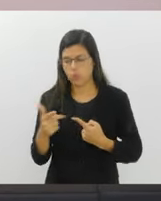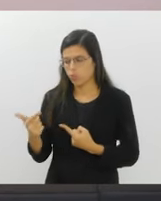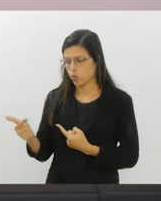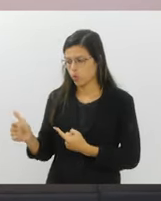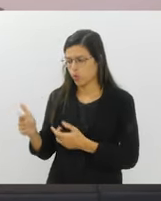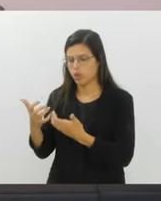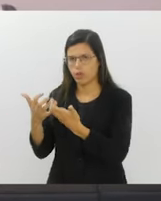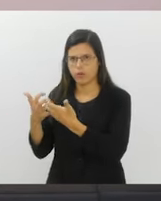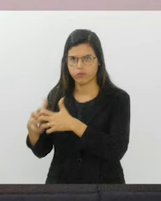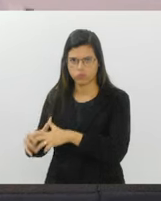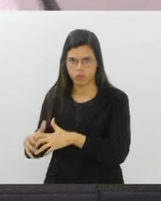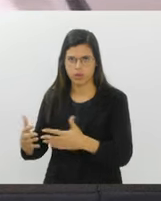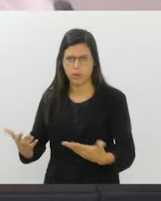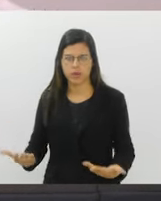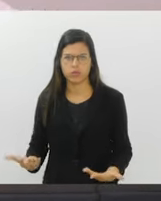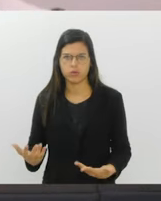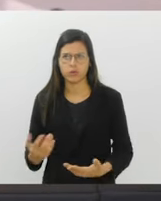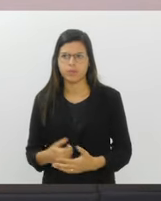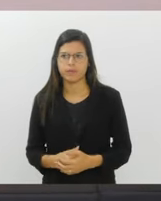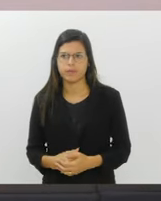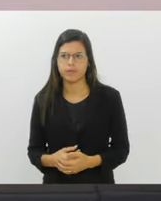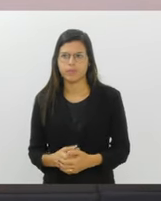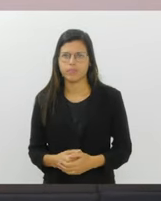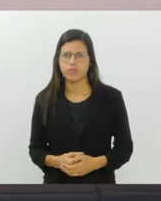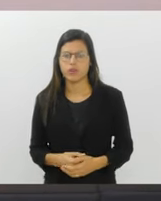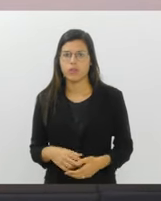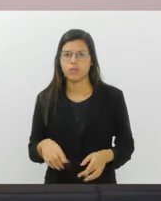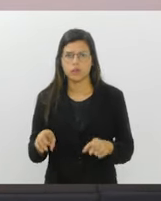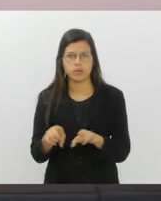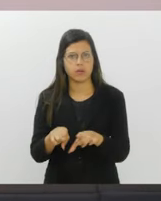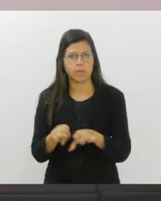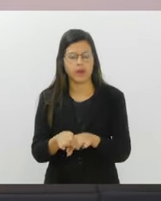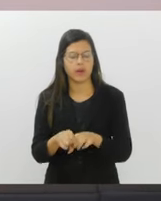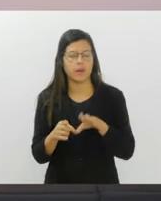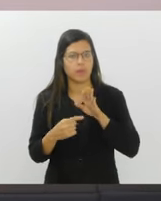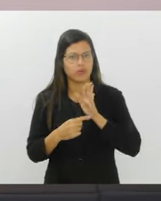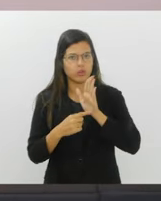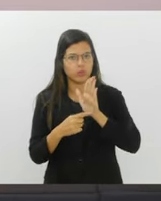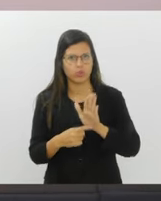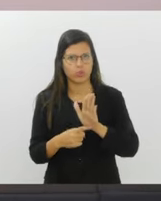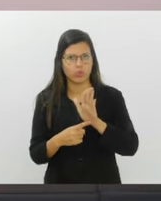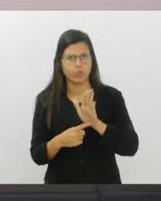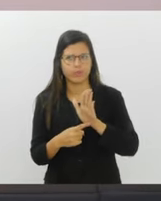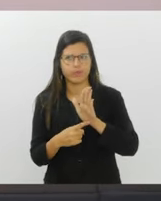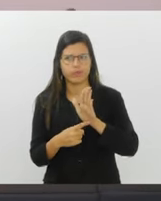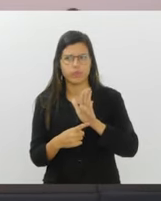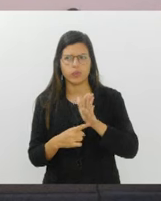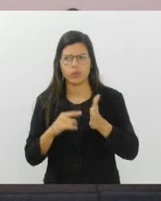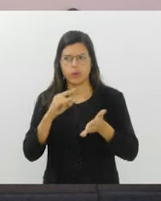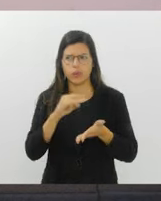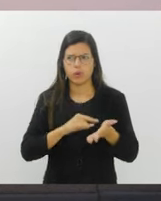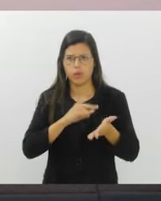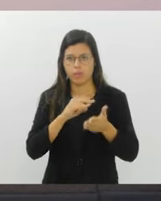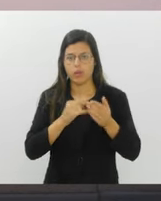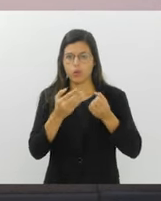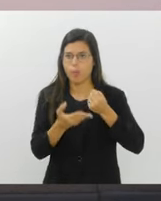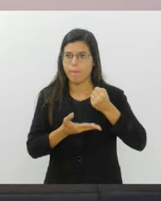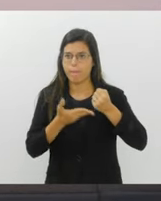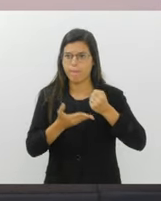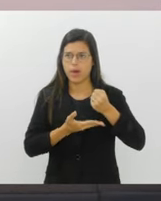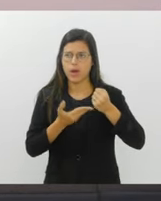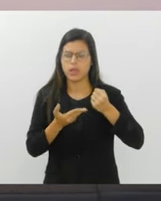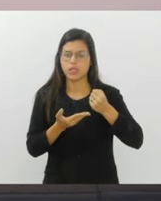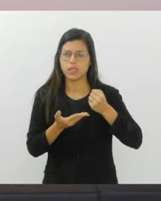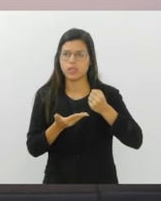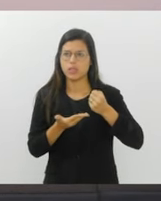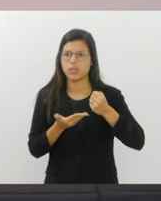operação. E, ao mesmo tempo, o senhor apresenta o documento base que foi